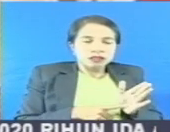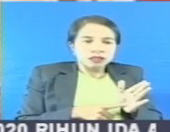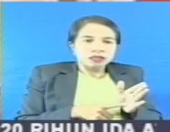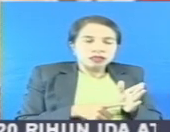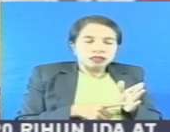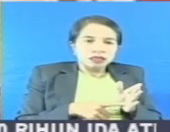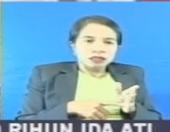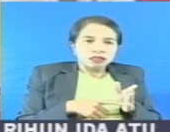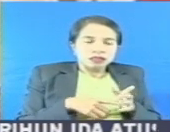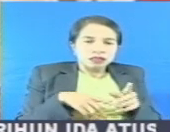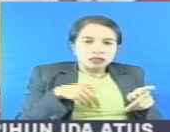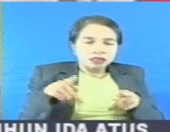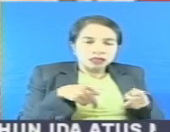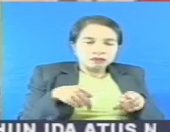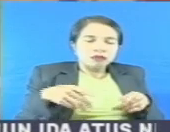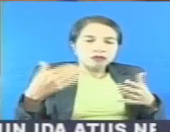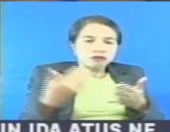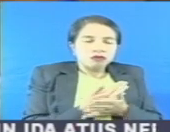ba Conselho Imprensa.